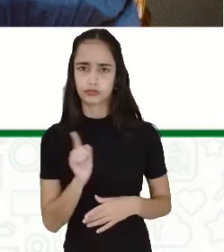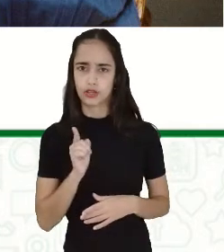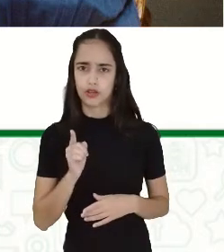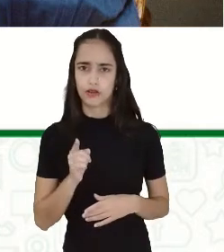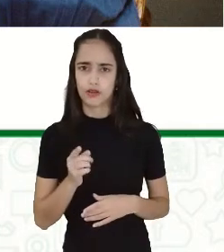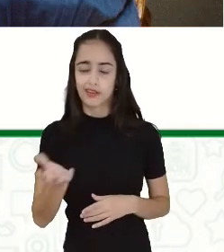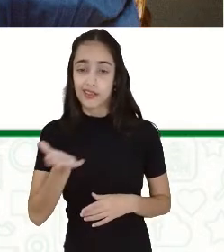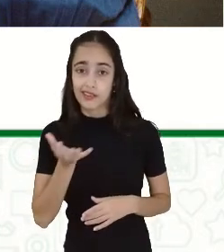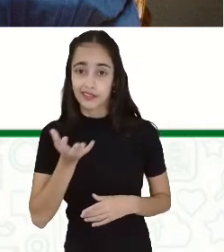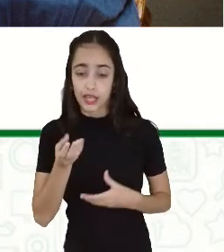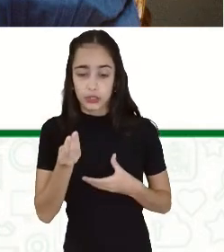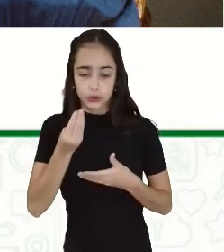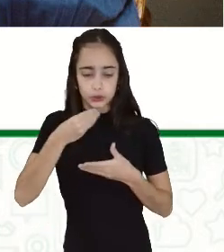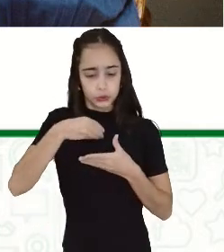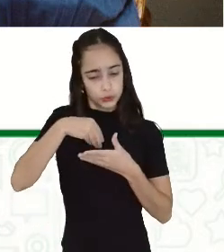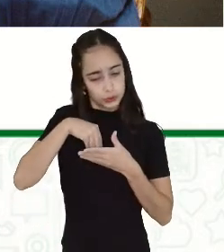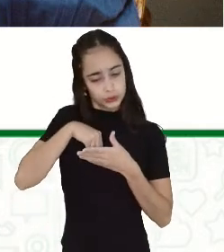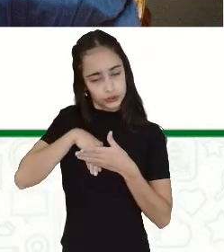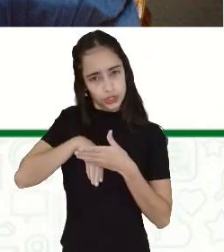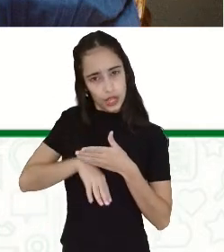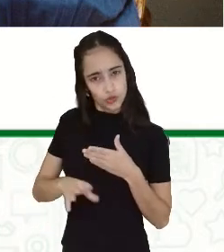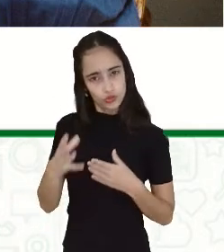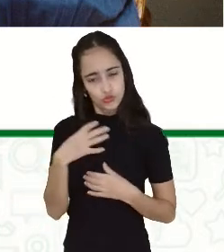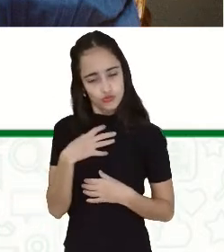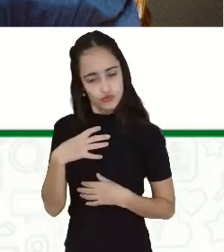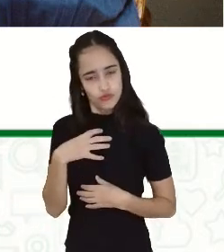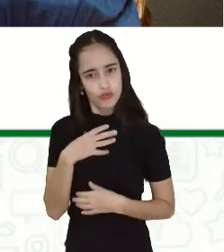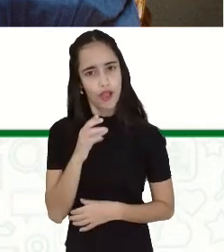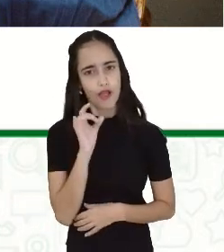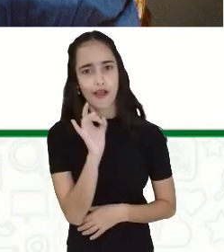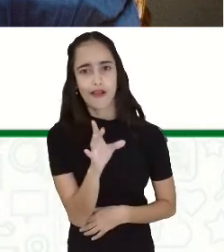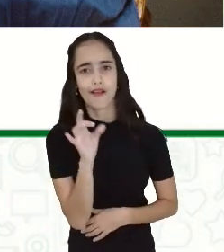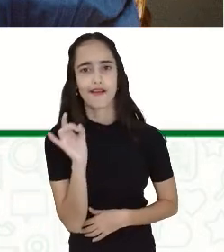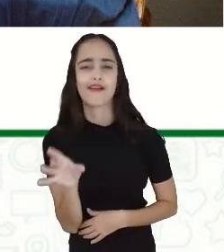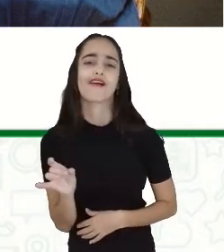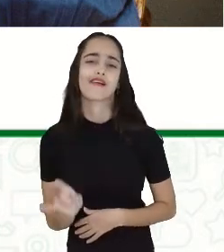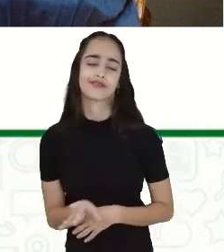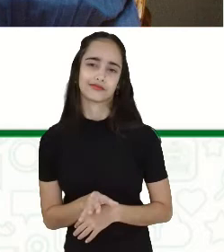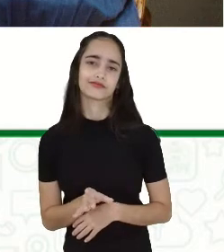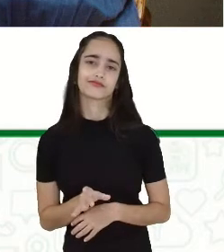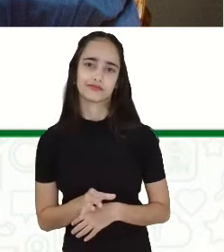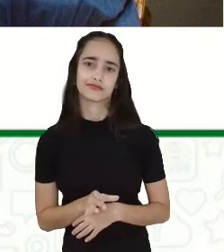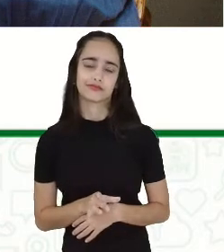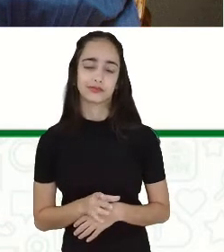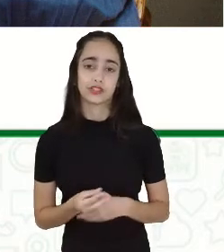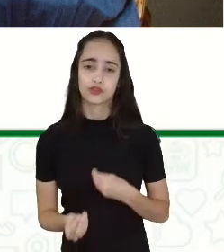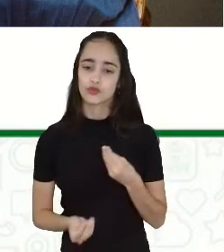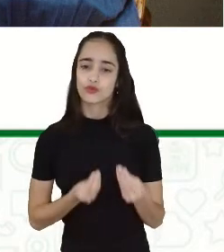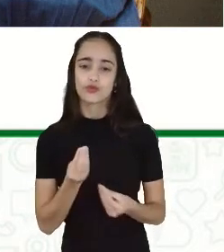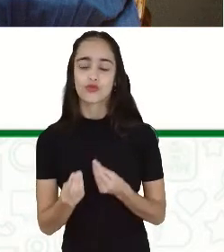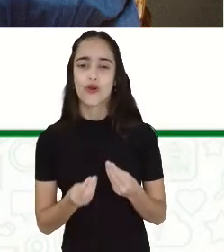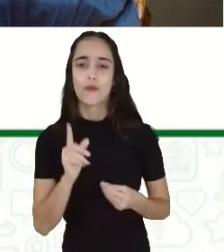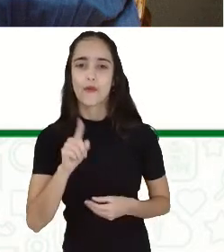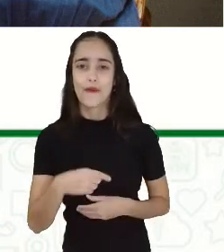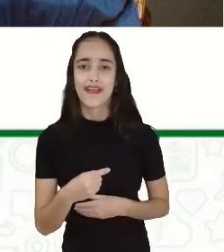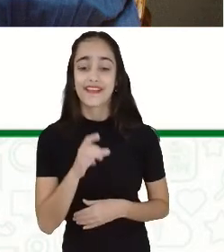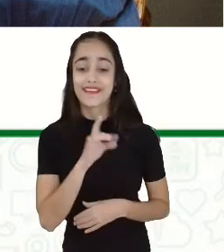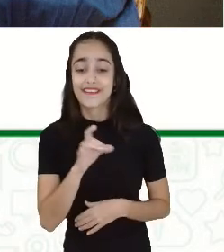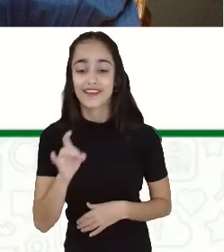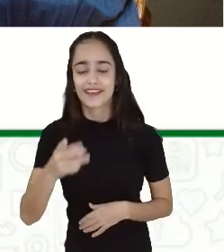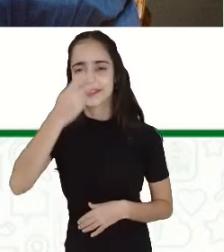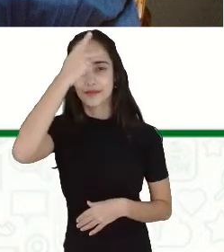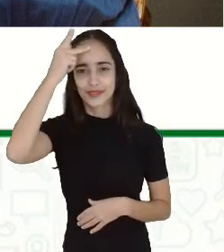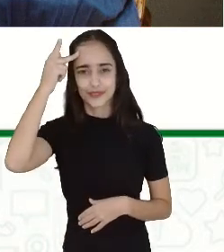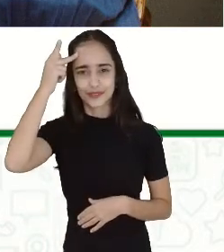pouco da Alma da pessoa da personalidade né do jeito de ser de sentir de cada pessoa então